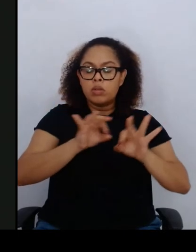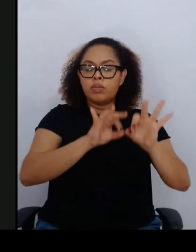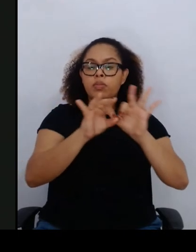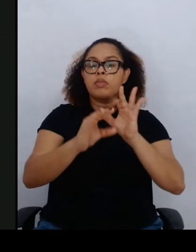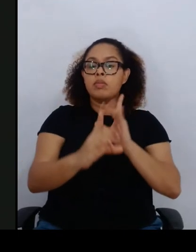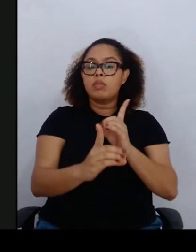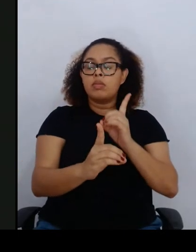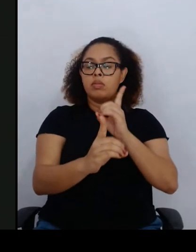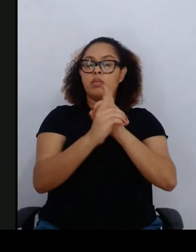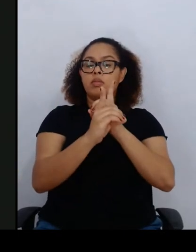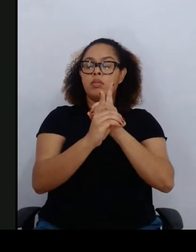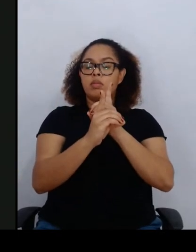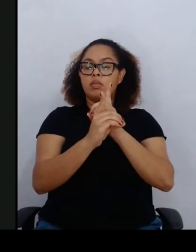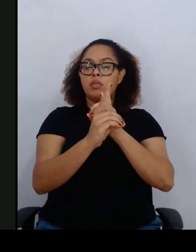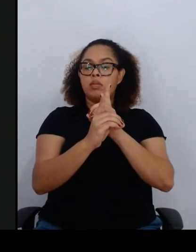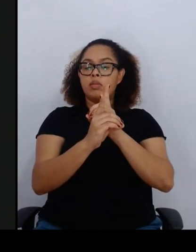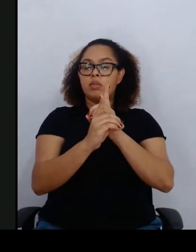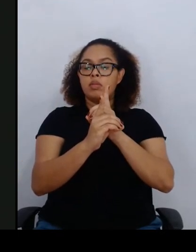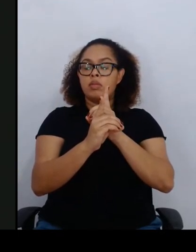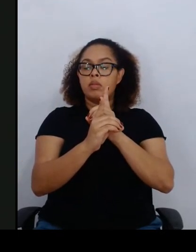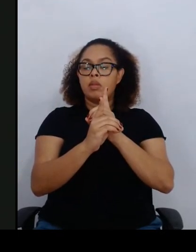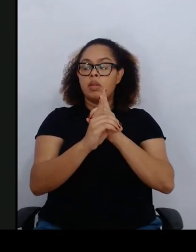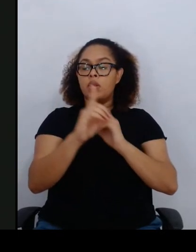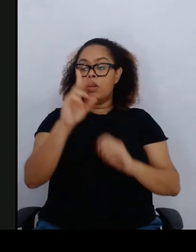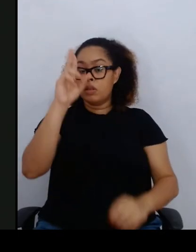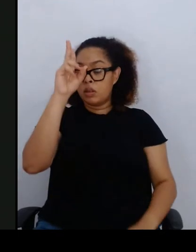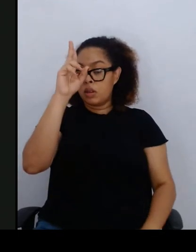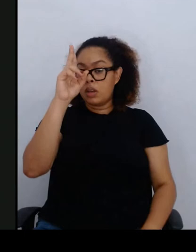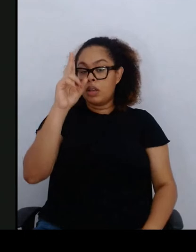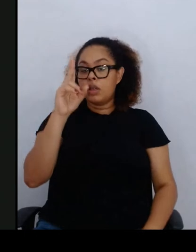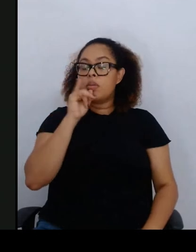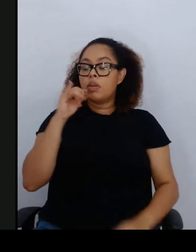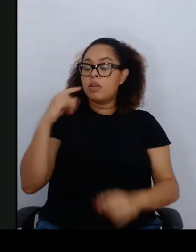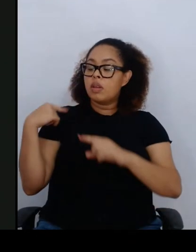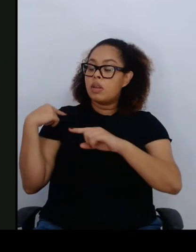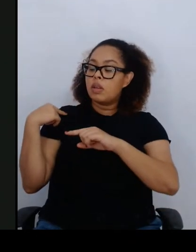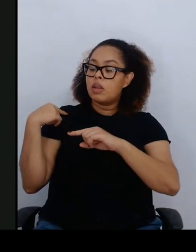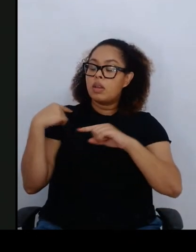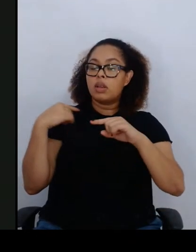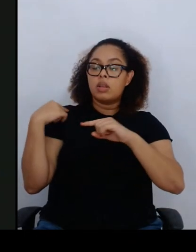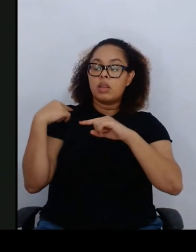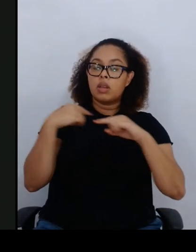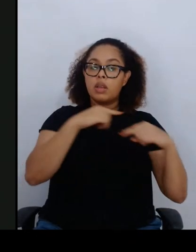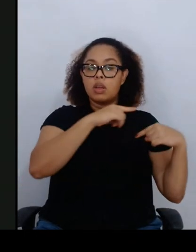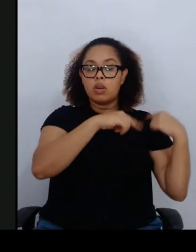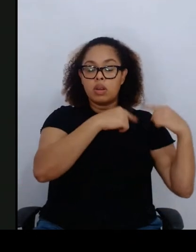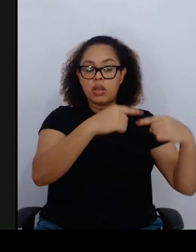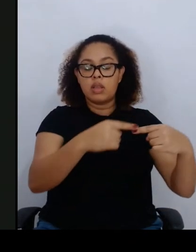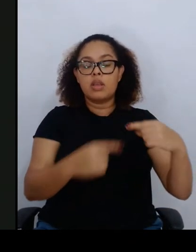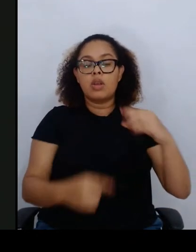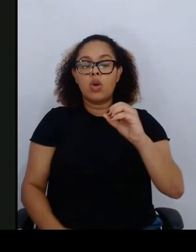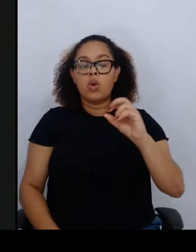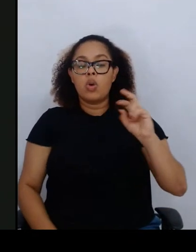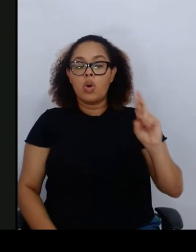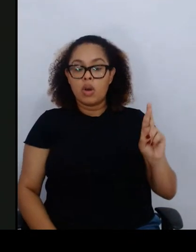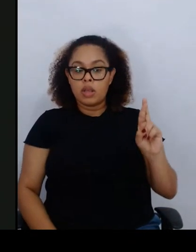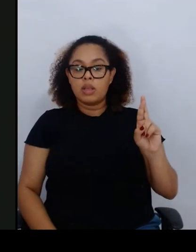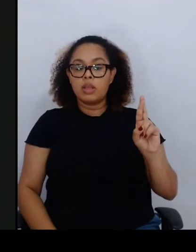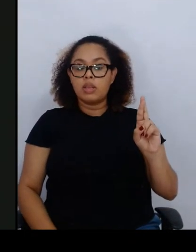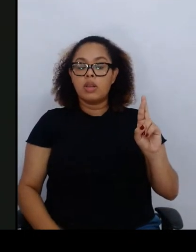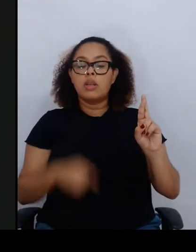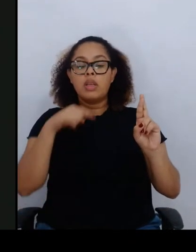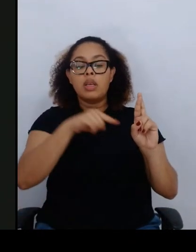instável entre heranças orientalistas e a realidade de um espaço em processo de descolonização